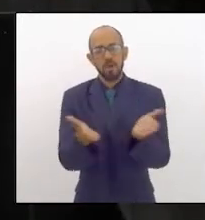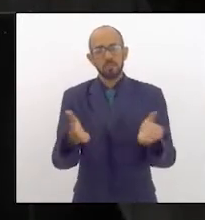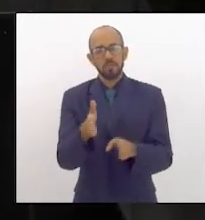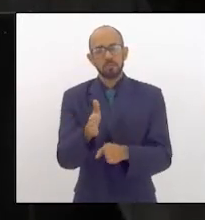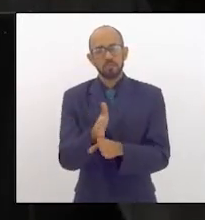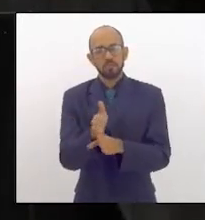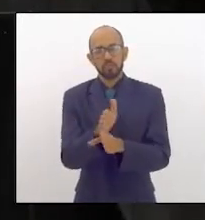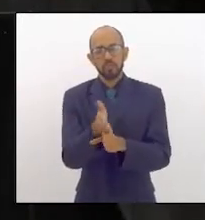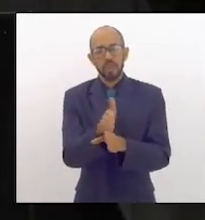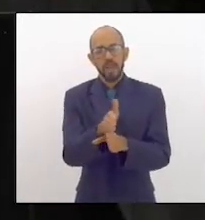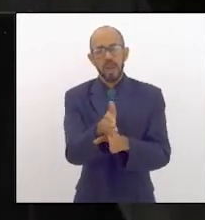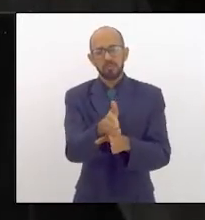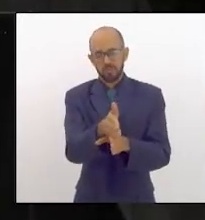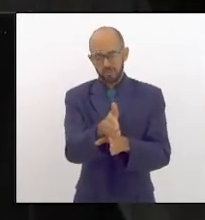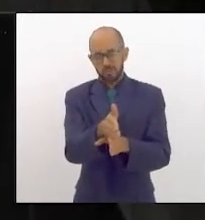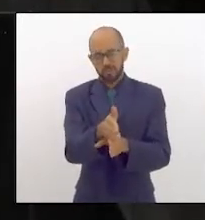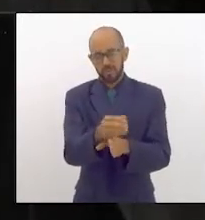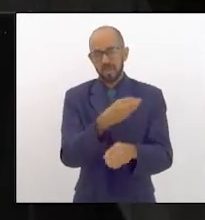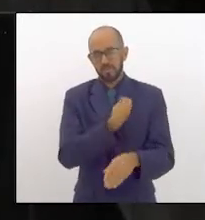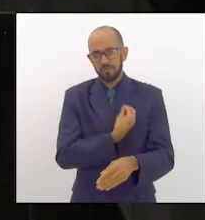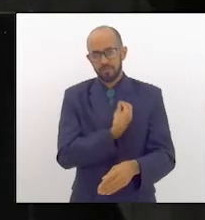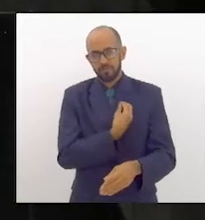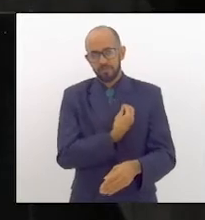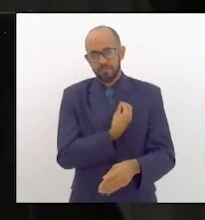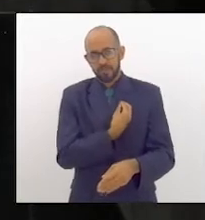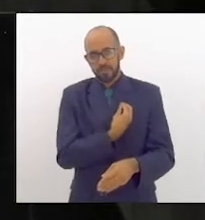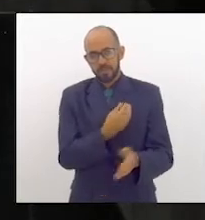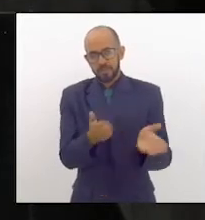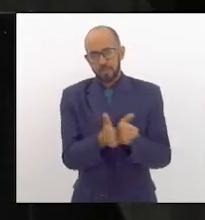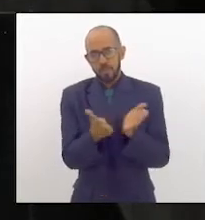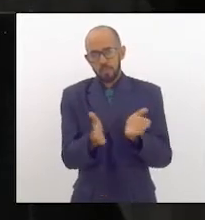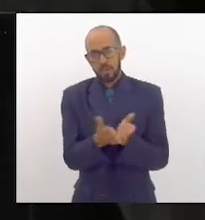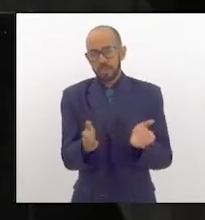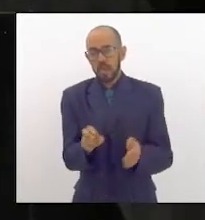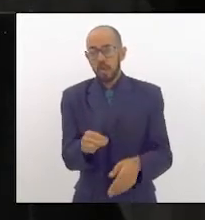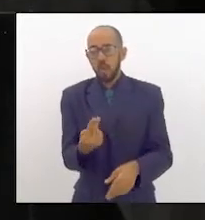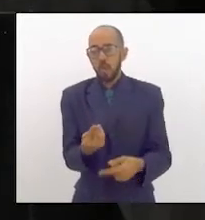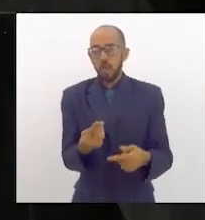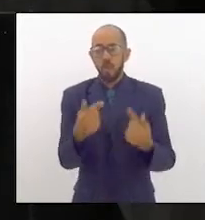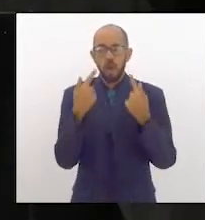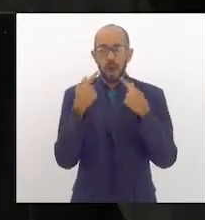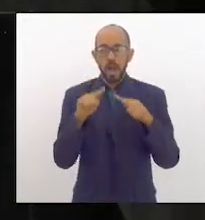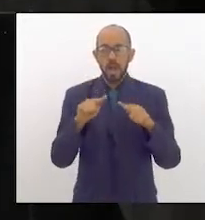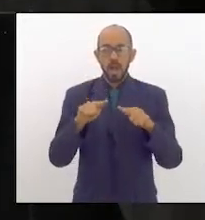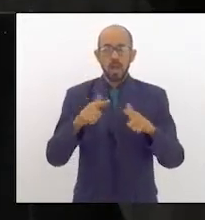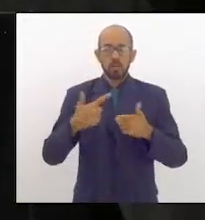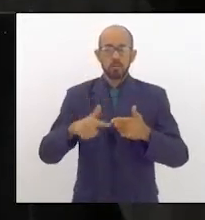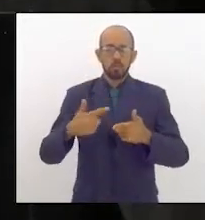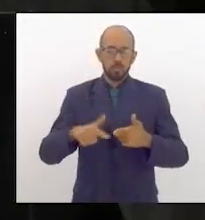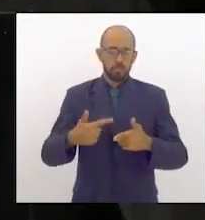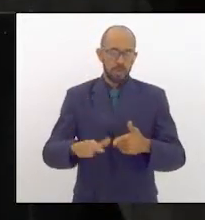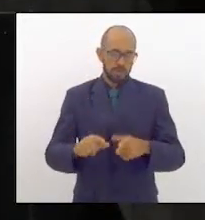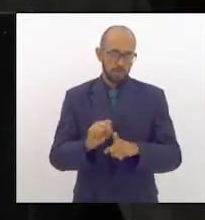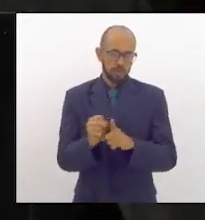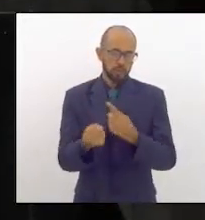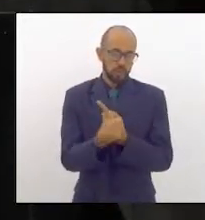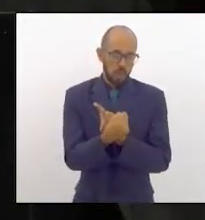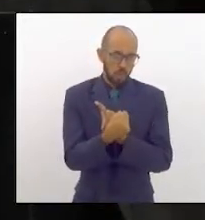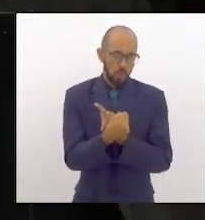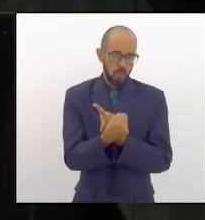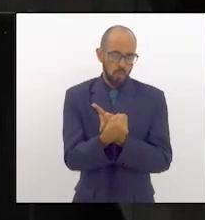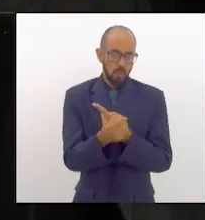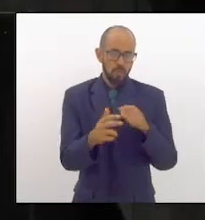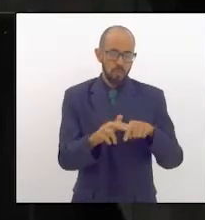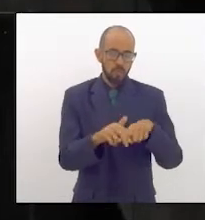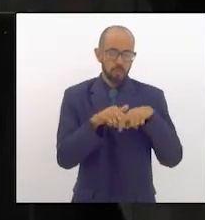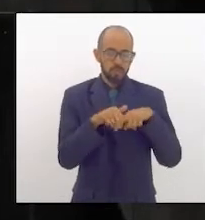vivem situação socioeconômica desfavorecida se não é grave dramática difícil por isso que eu